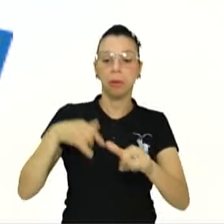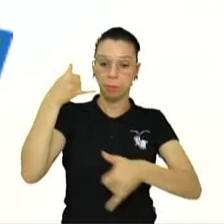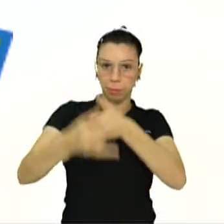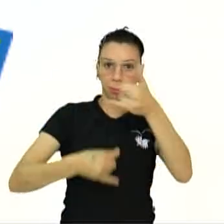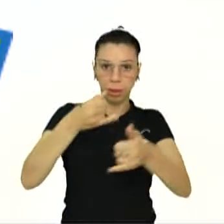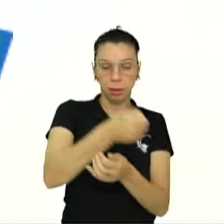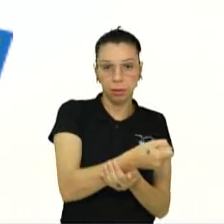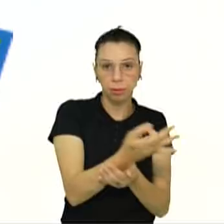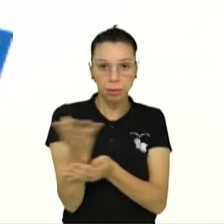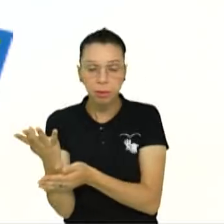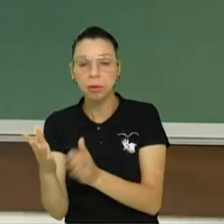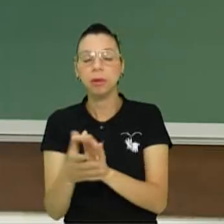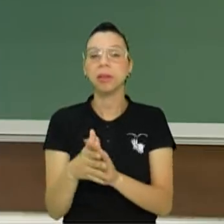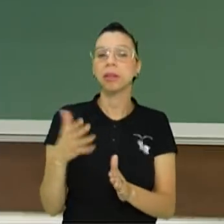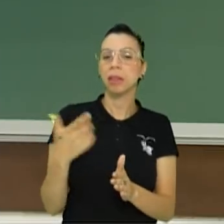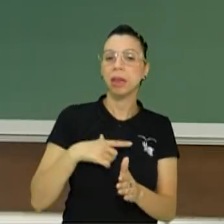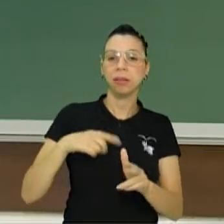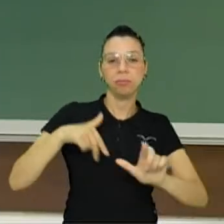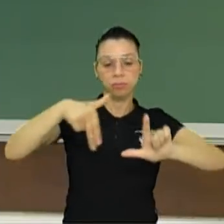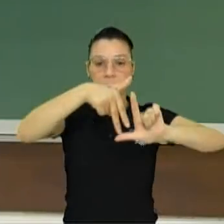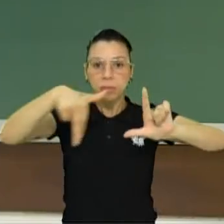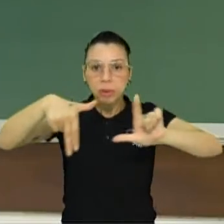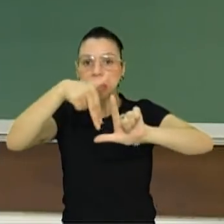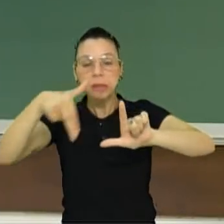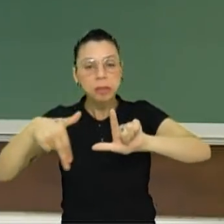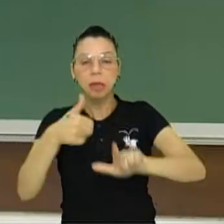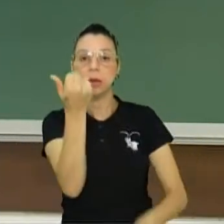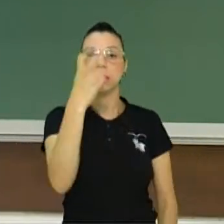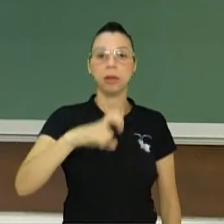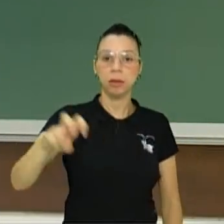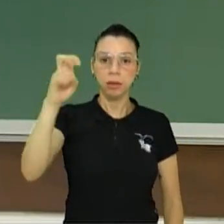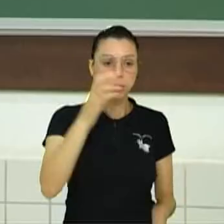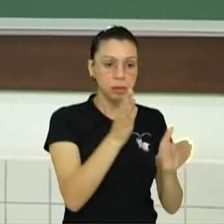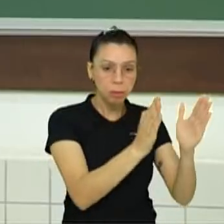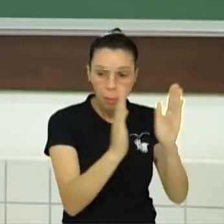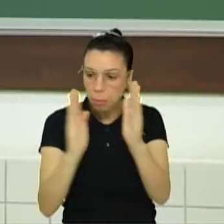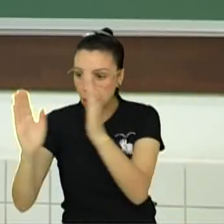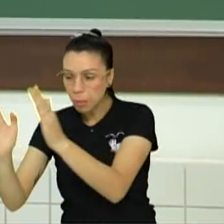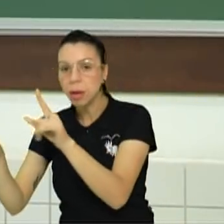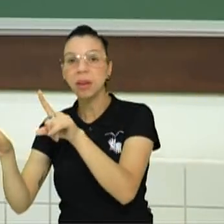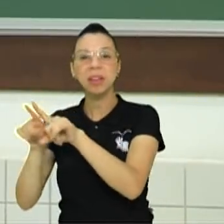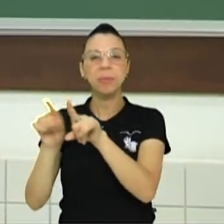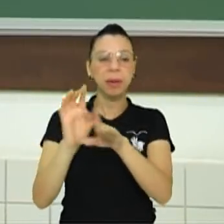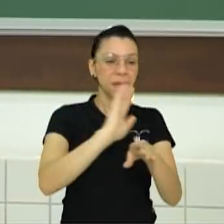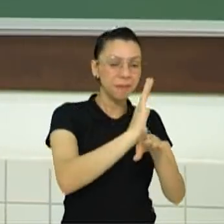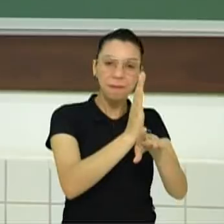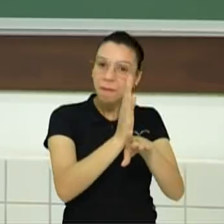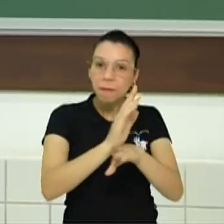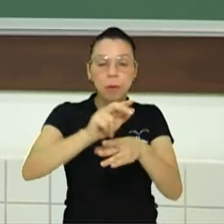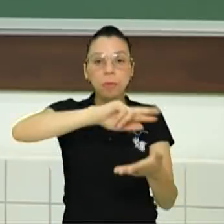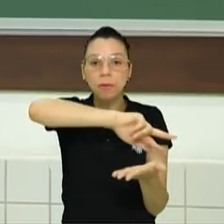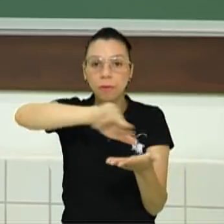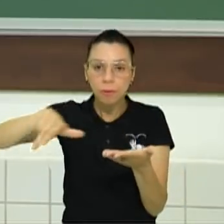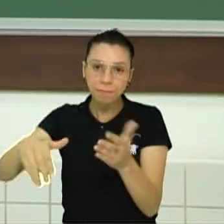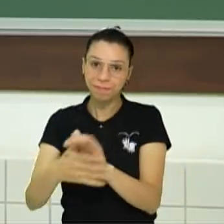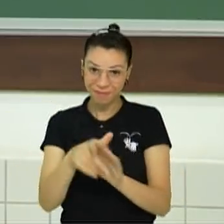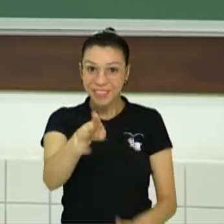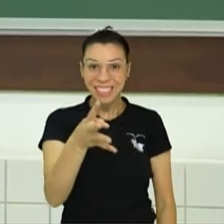com mais de 15 temporadas e vários filmes já lançados. Quem já não brincou com o